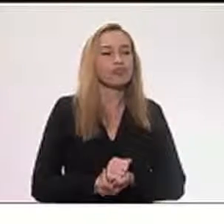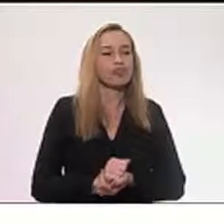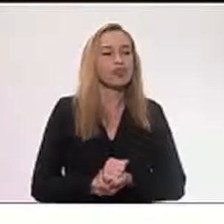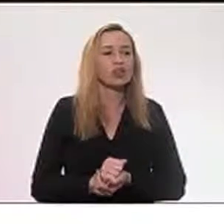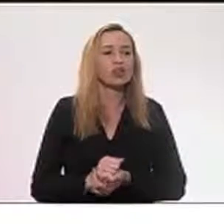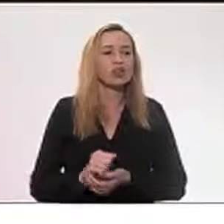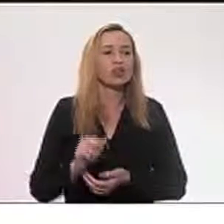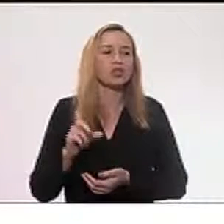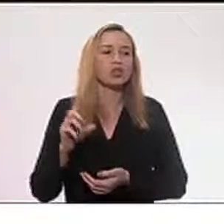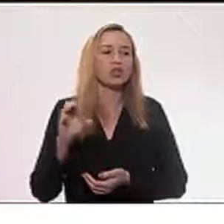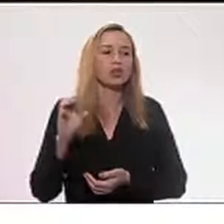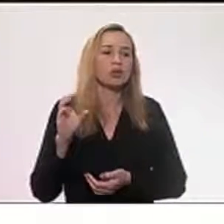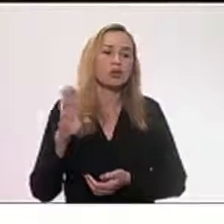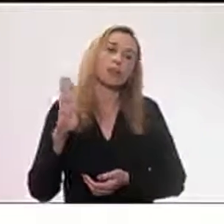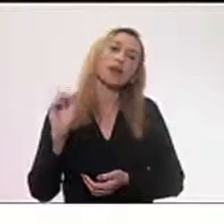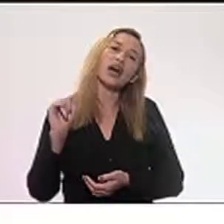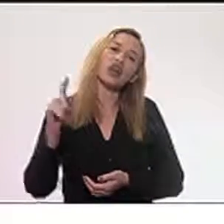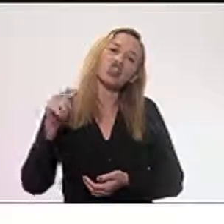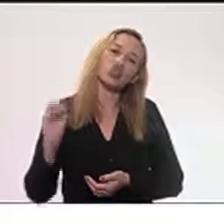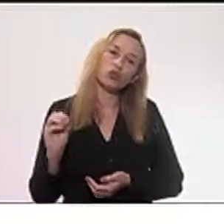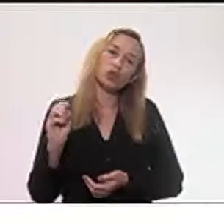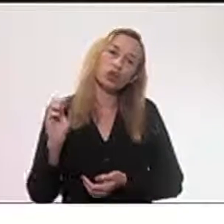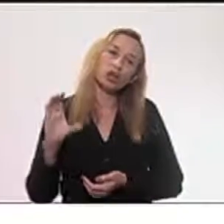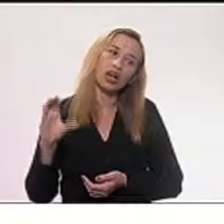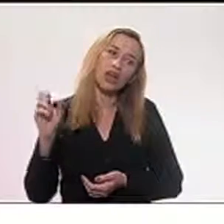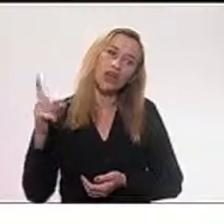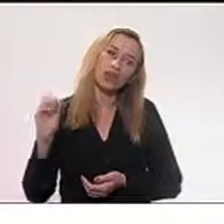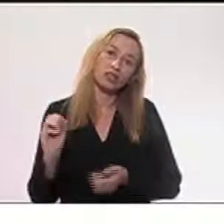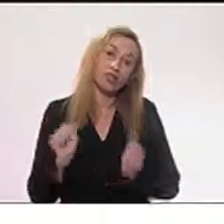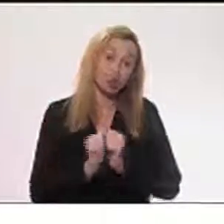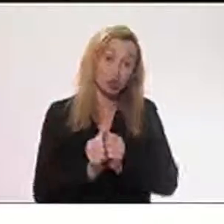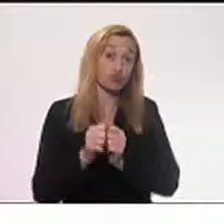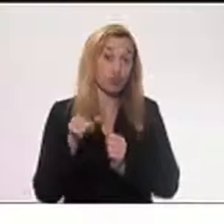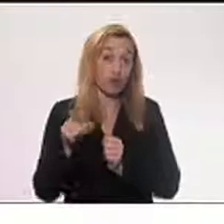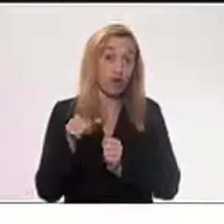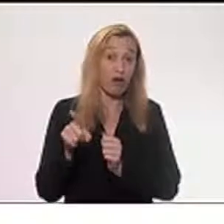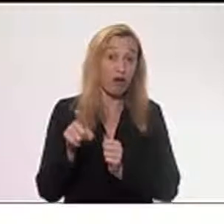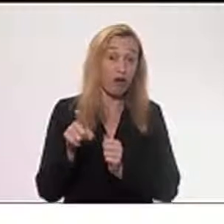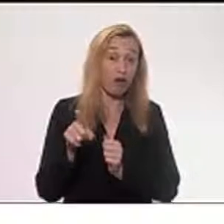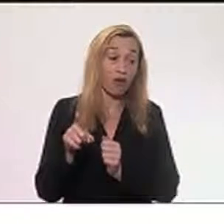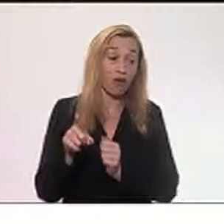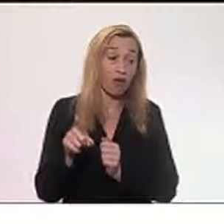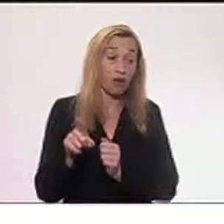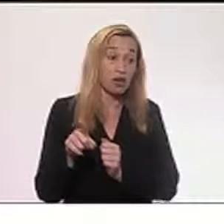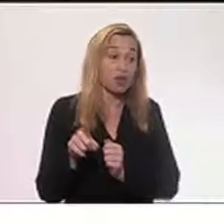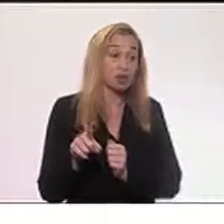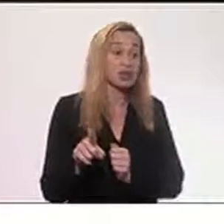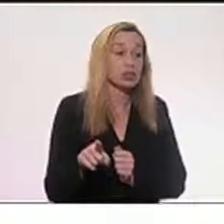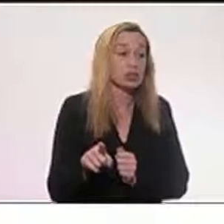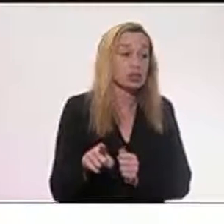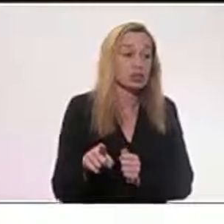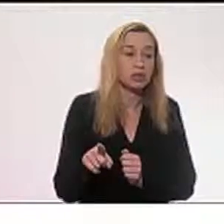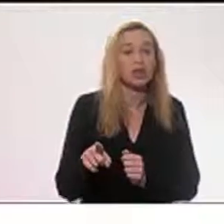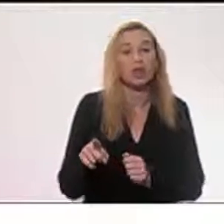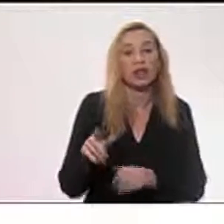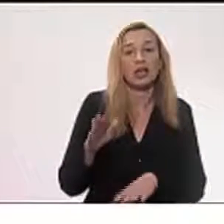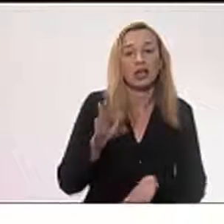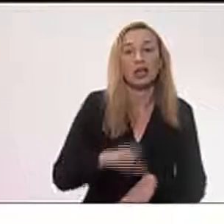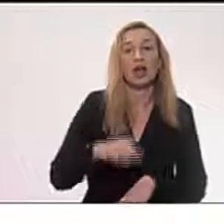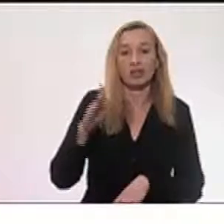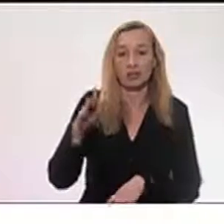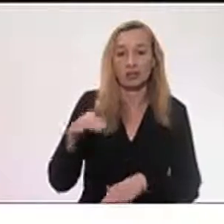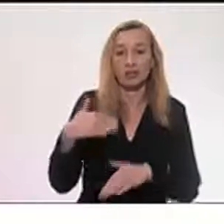chamado baixo clero, como estava na rabeira desse baixo clero. Entre aqueles e aquelas do baixo clero, ele era ainda mais